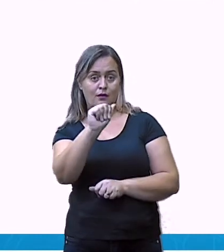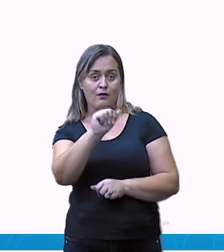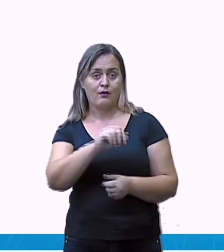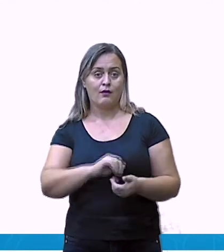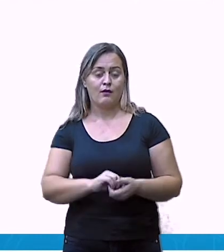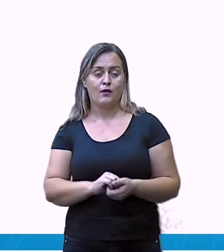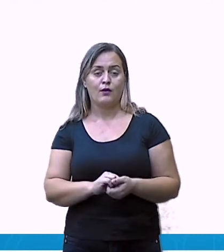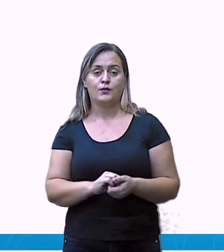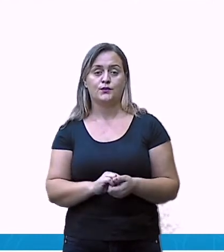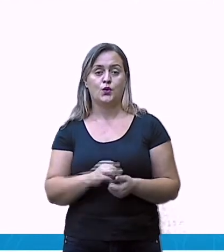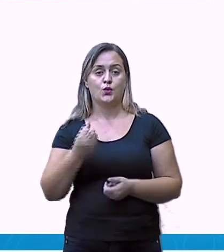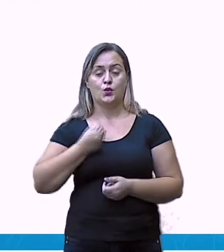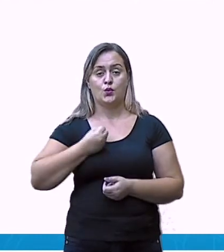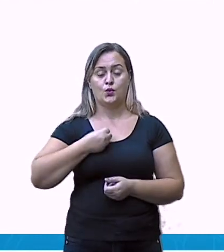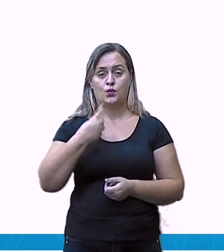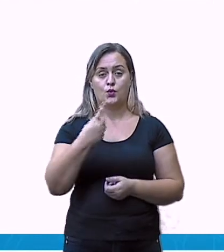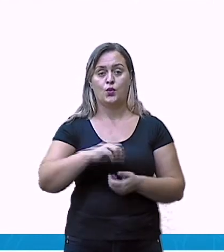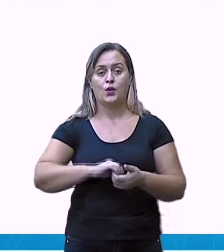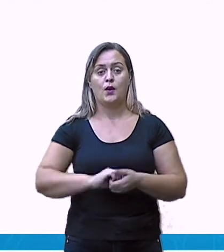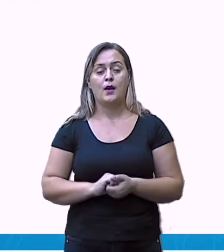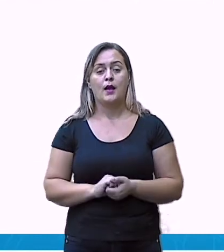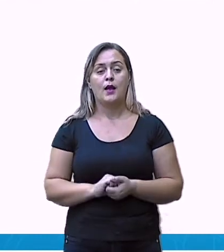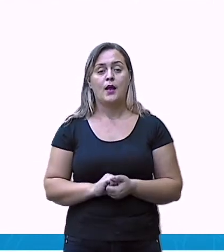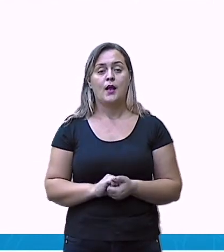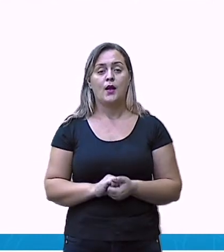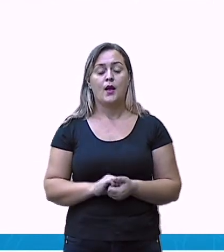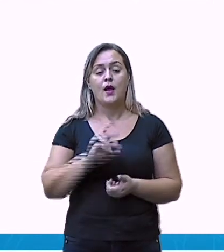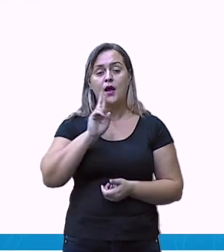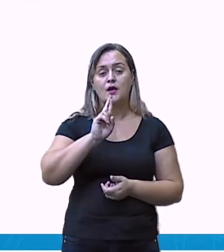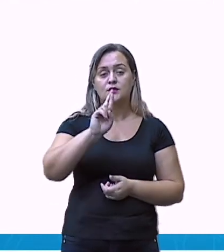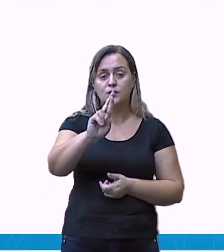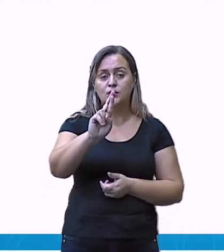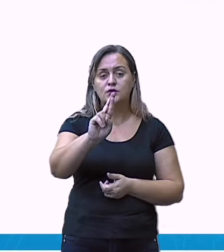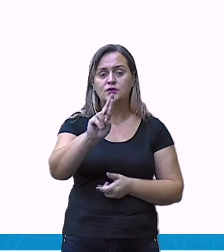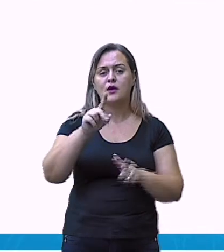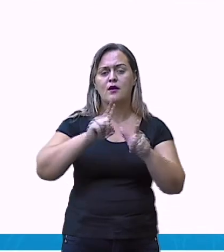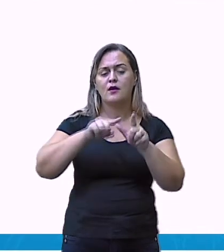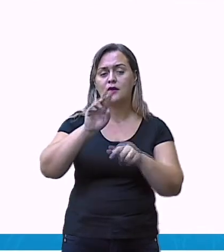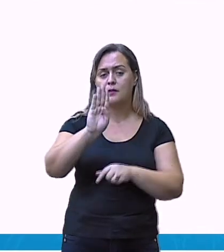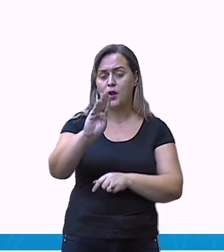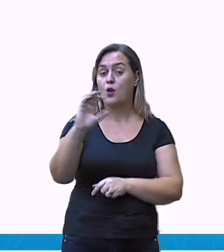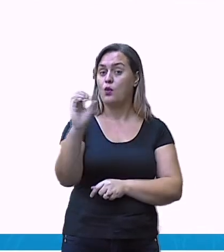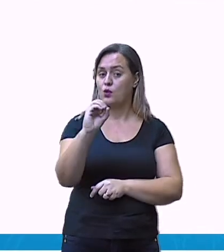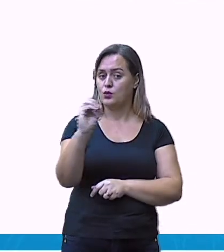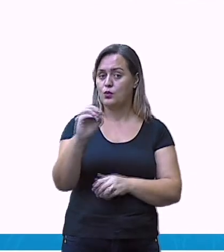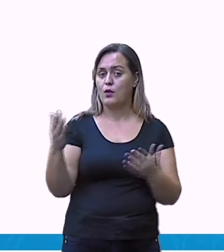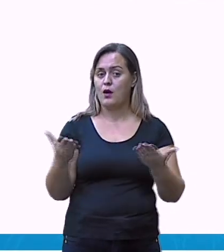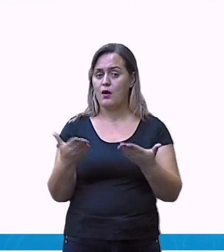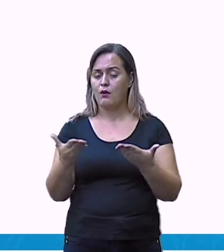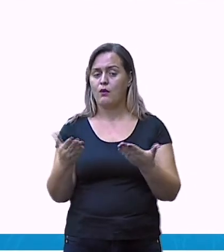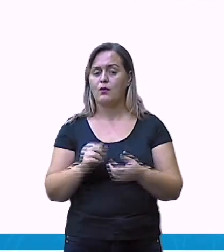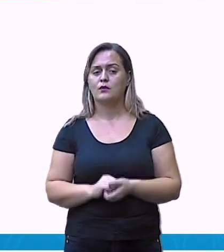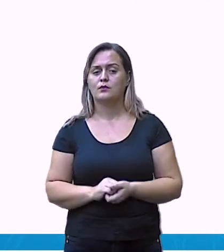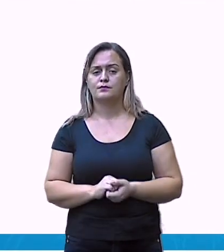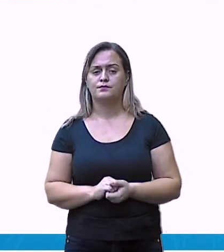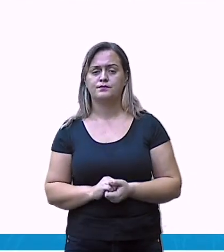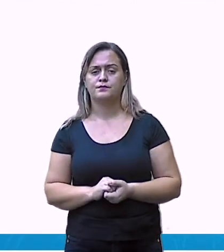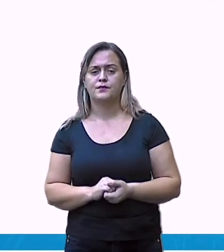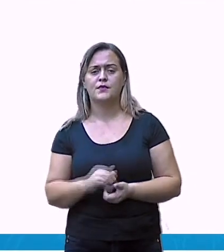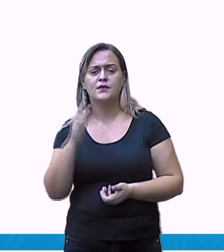outubro. Questão 6. Para saber quais os produtos orgânicos preferidos pelos